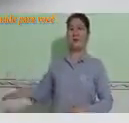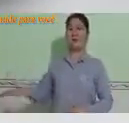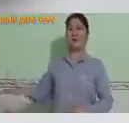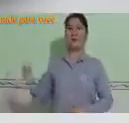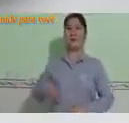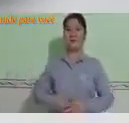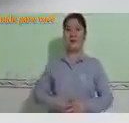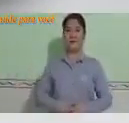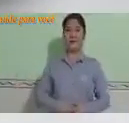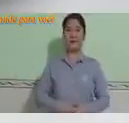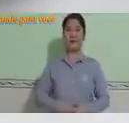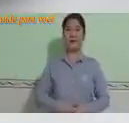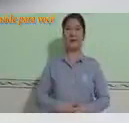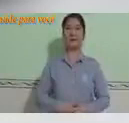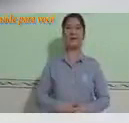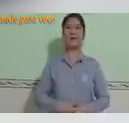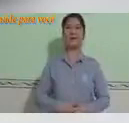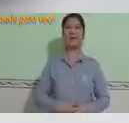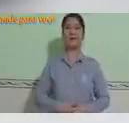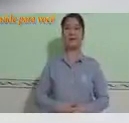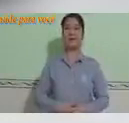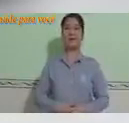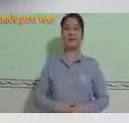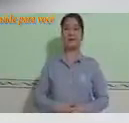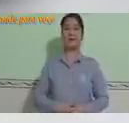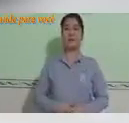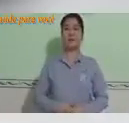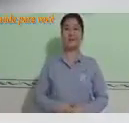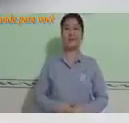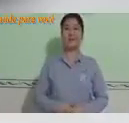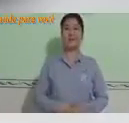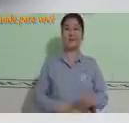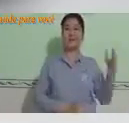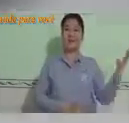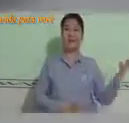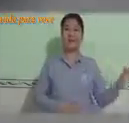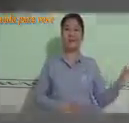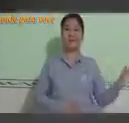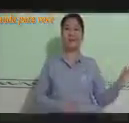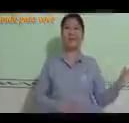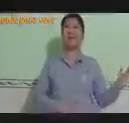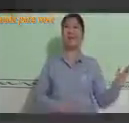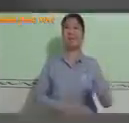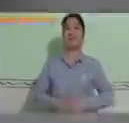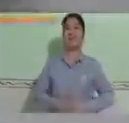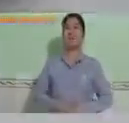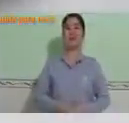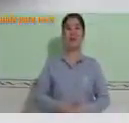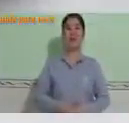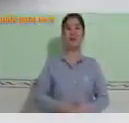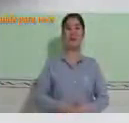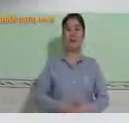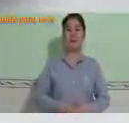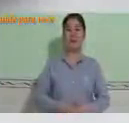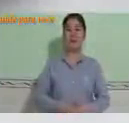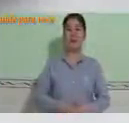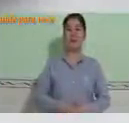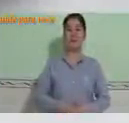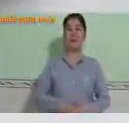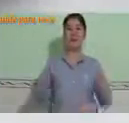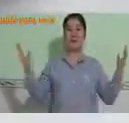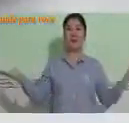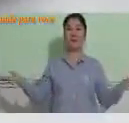COMOCONFIRMAROD-IAGNO, acento agudo, CTICO. O diagnóstico normalmente é iniciado como uma avaliação dos músculos do rosto